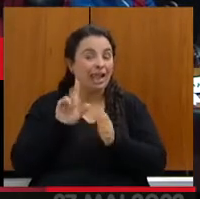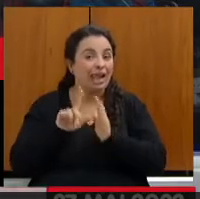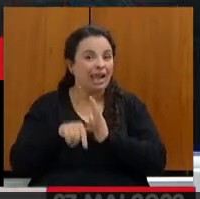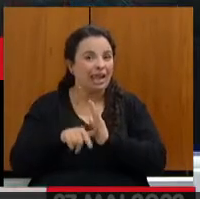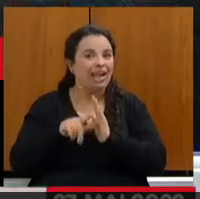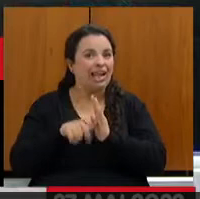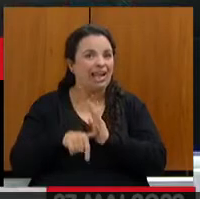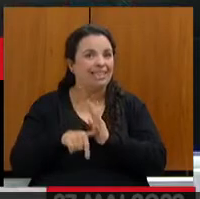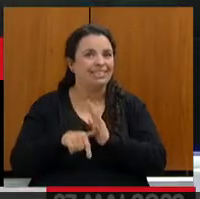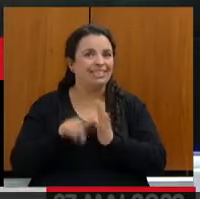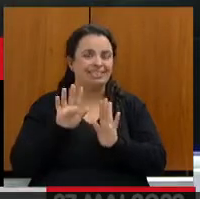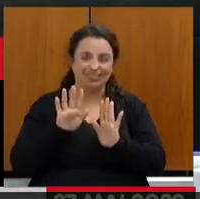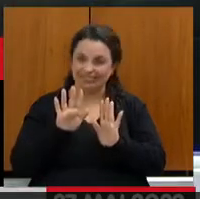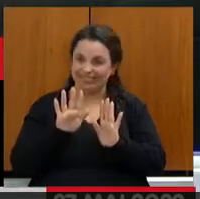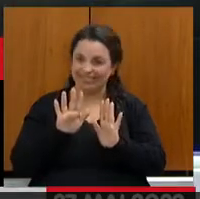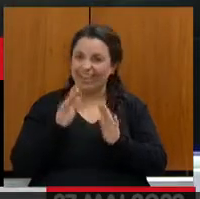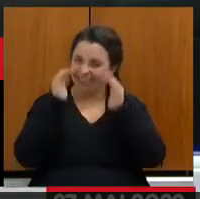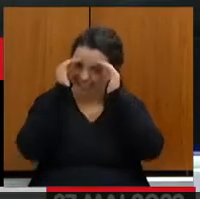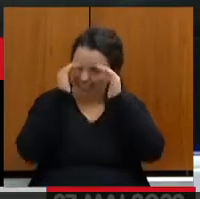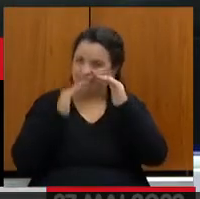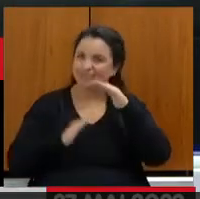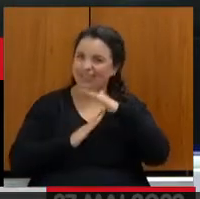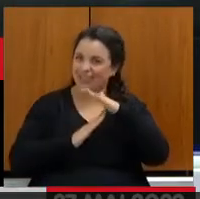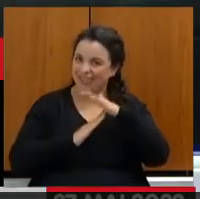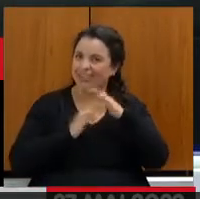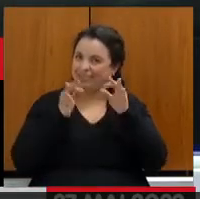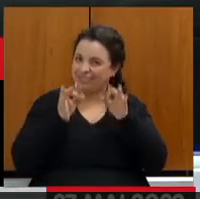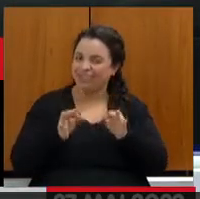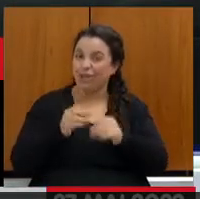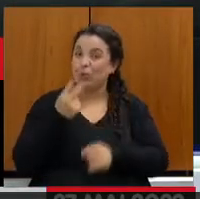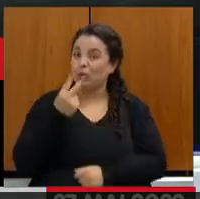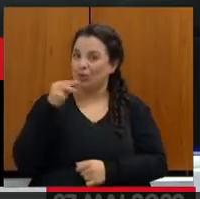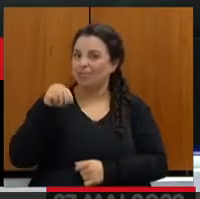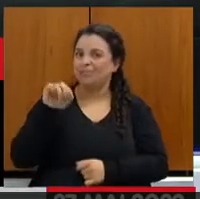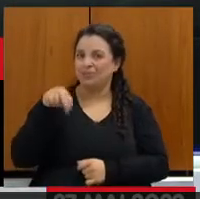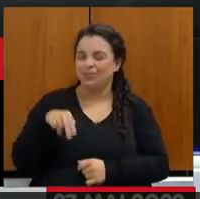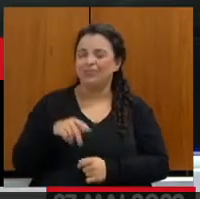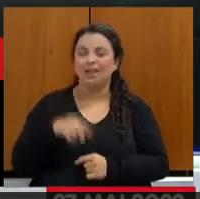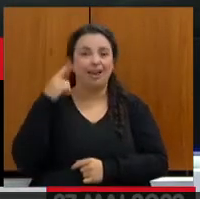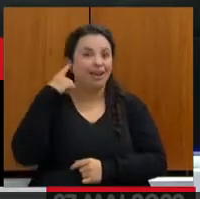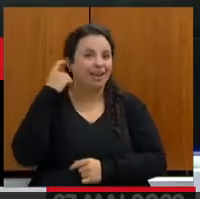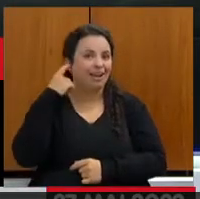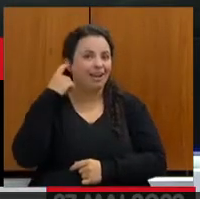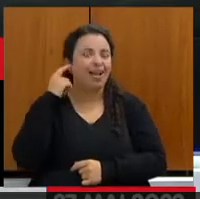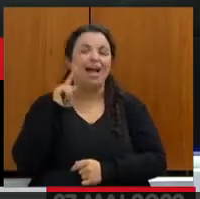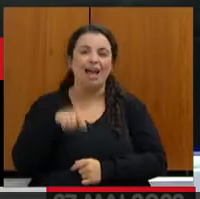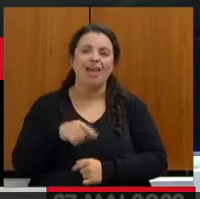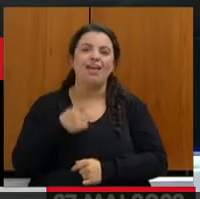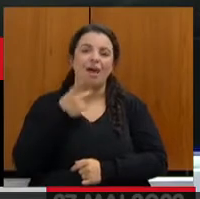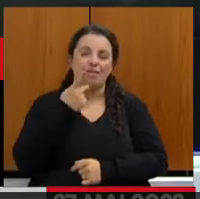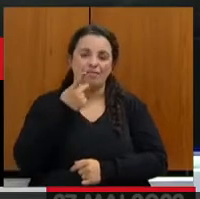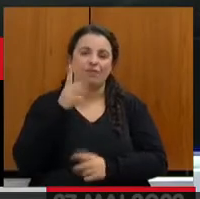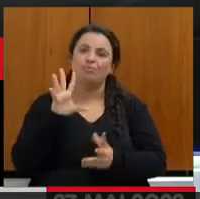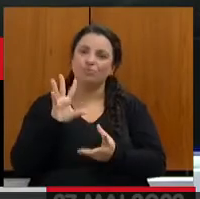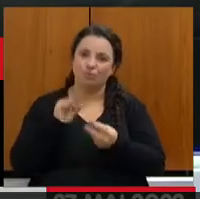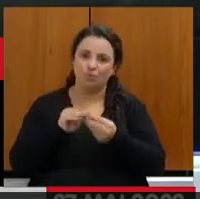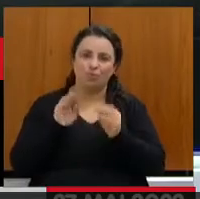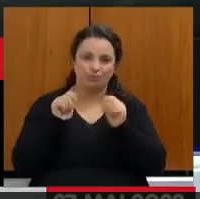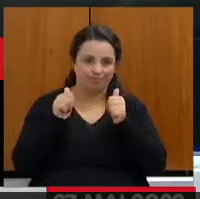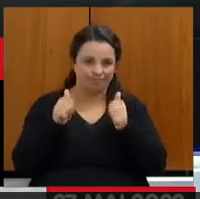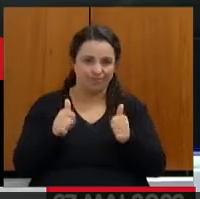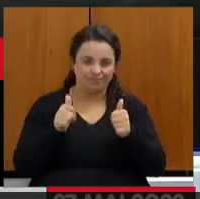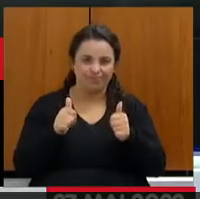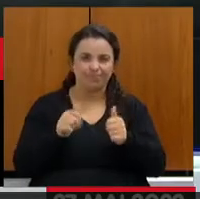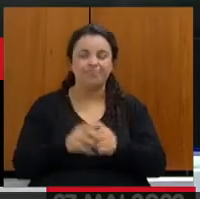a copiaram né bom então é isso dois minutos sinal sonoro encerrar fala cada um de vocês